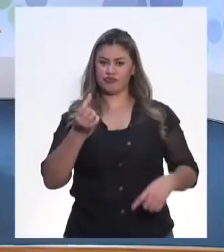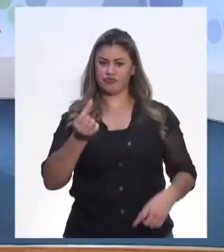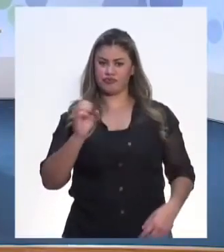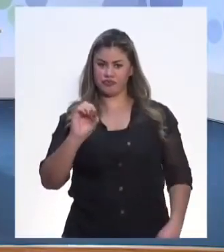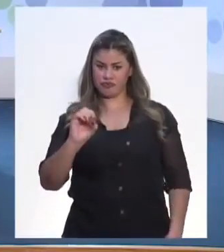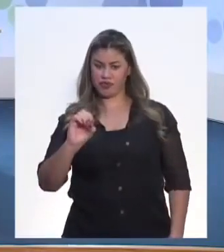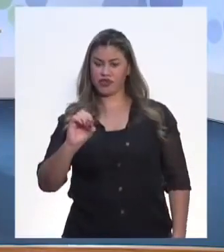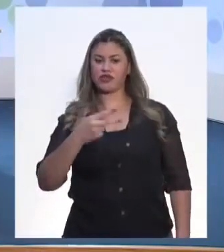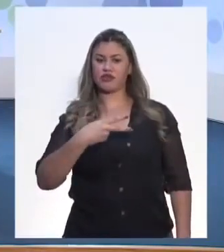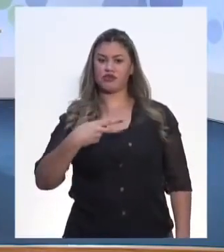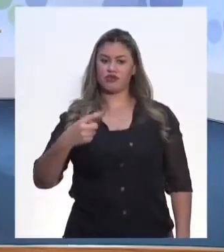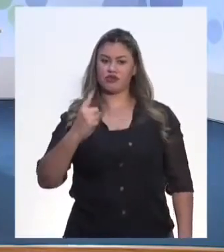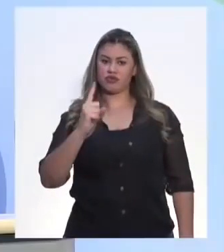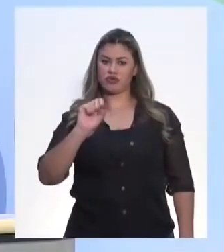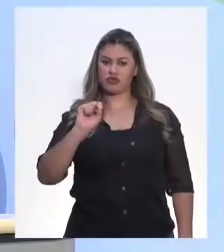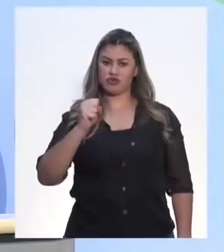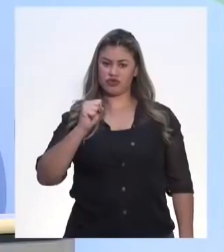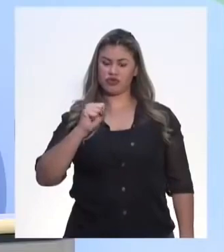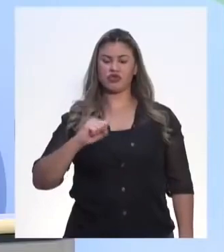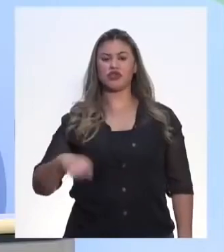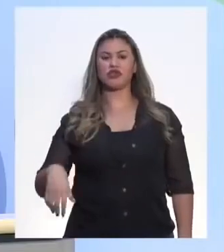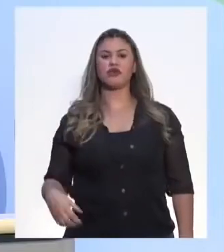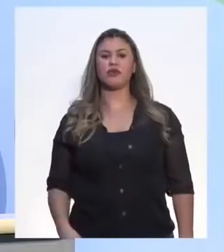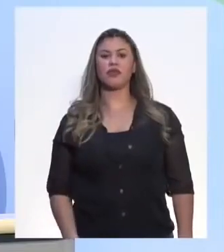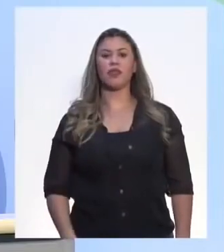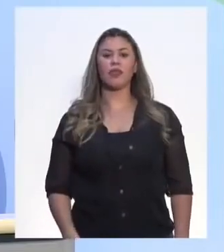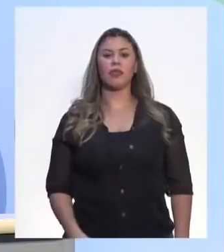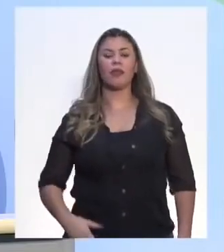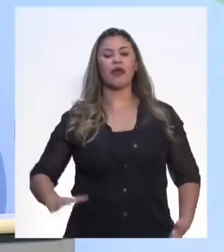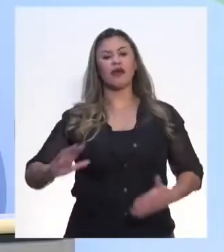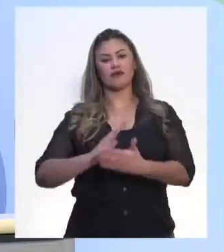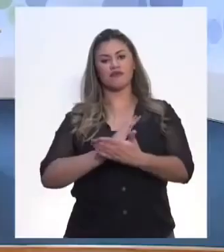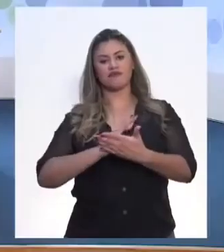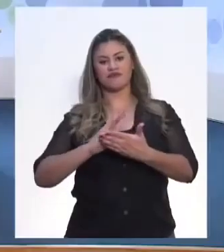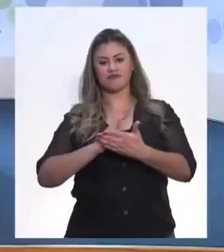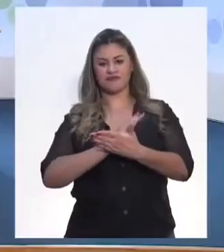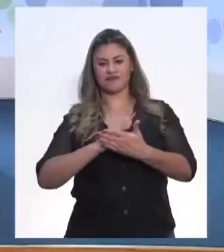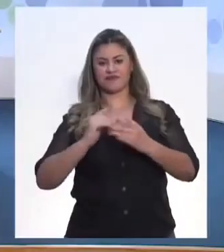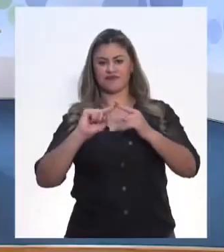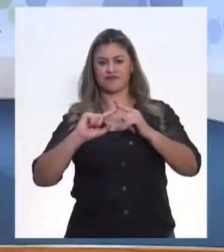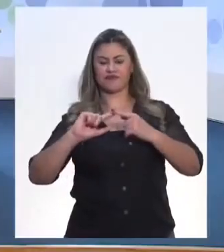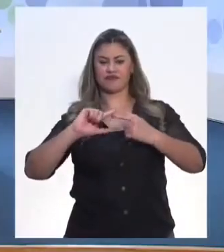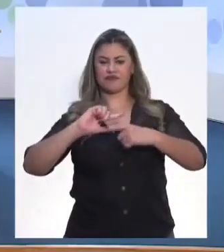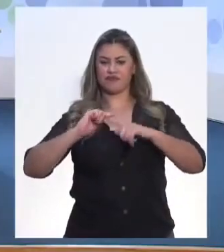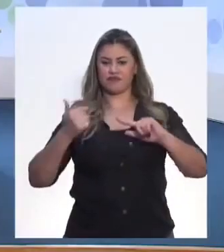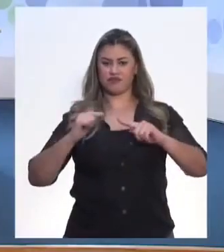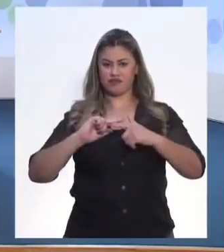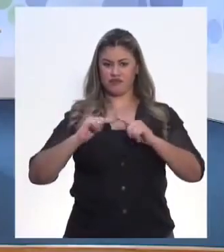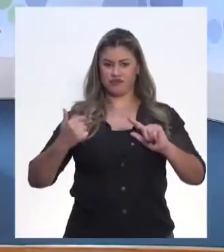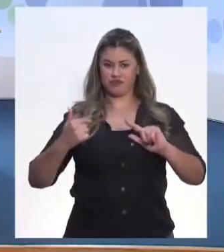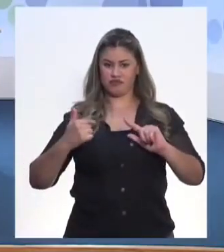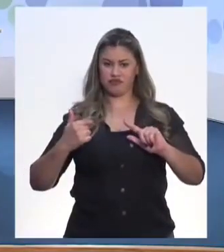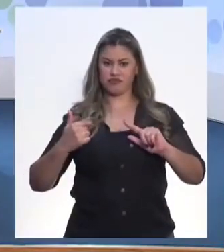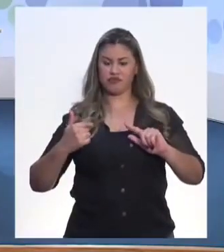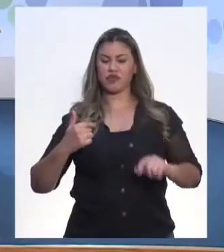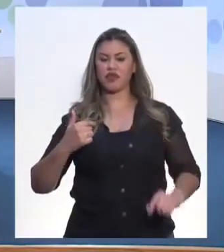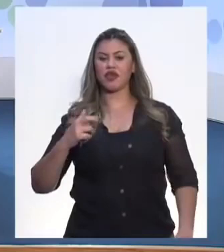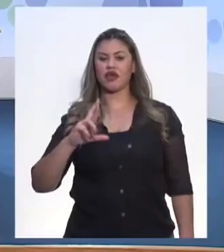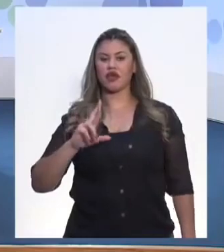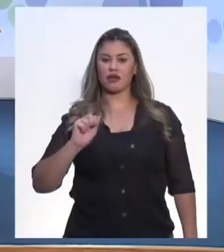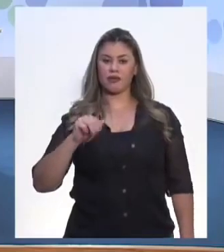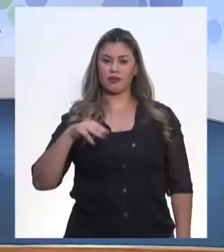180. Boa. Teve gente que montou naquela ideia da expressão algébrica. Então, o Ramon ele